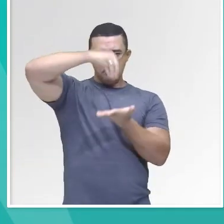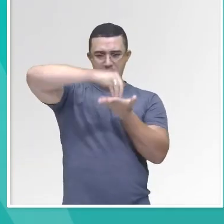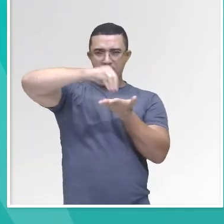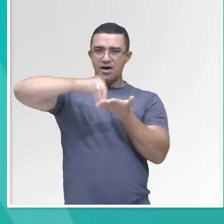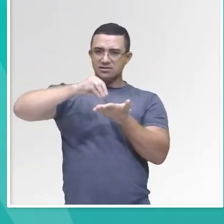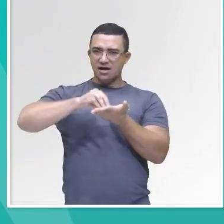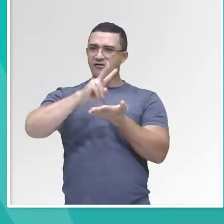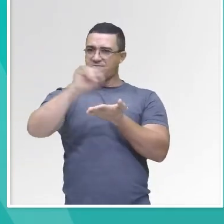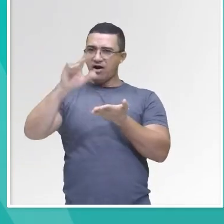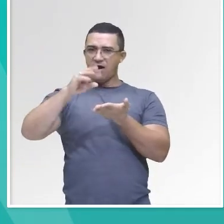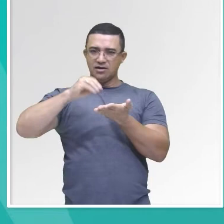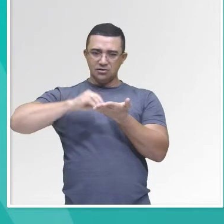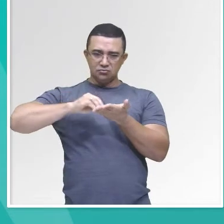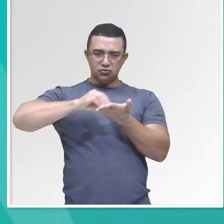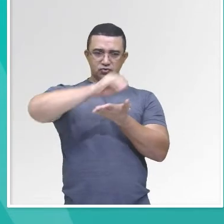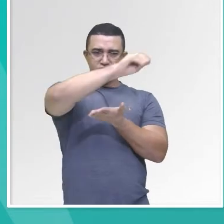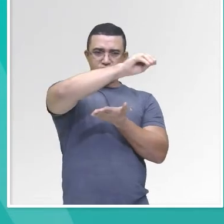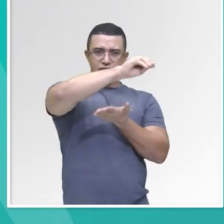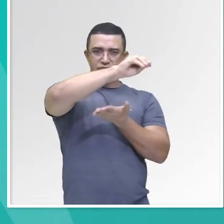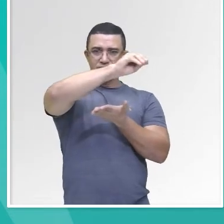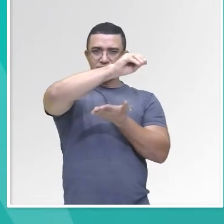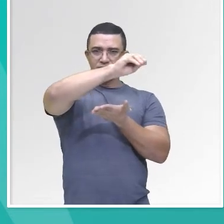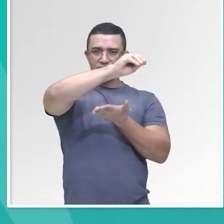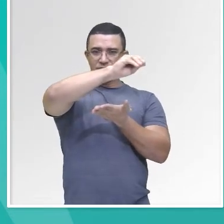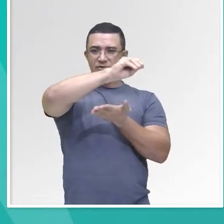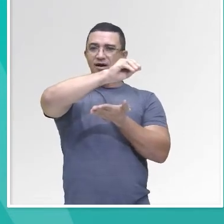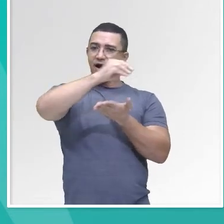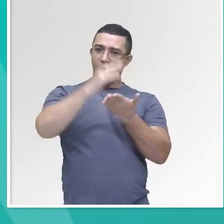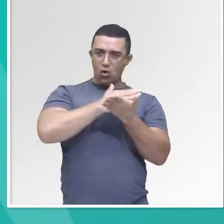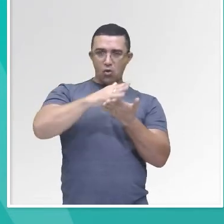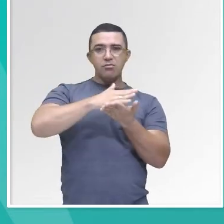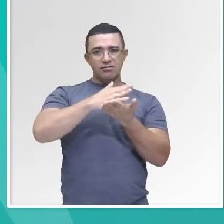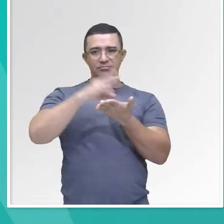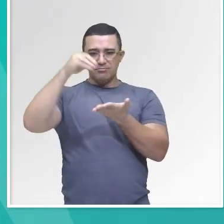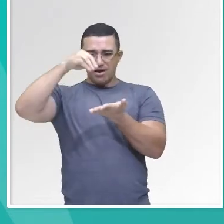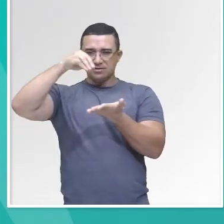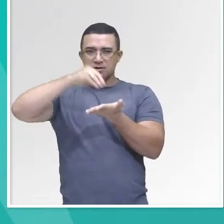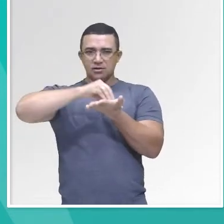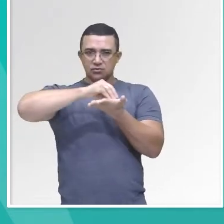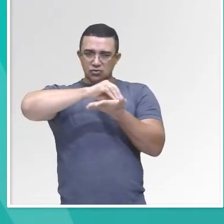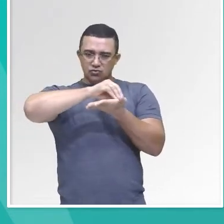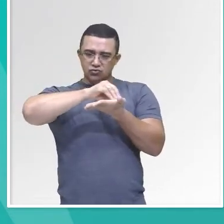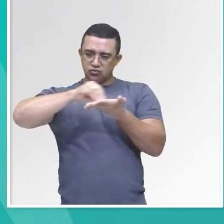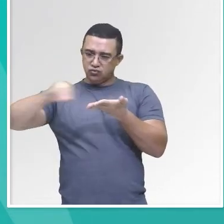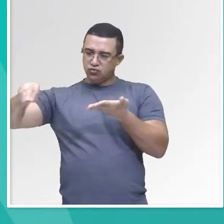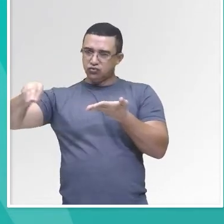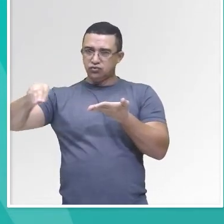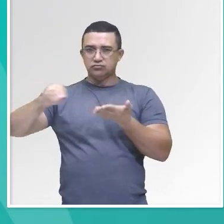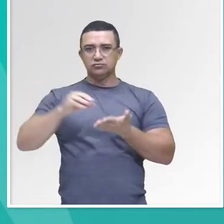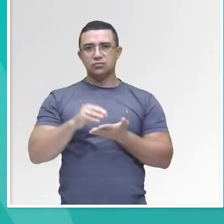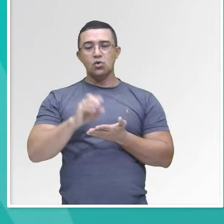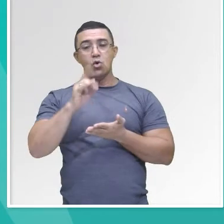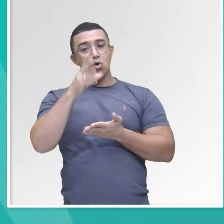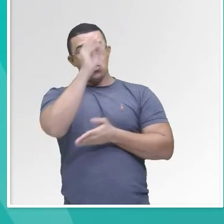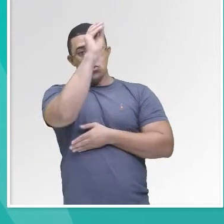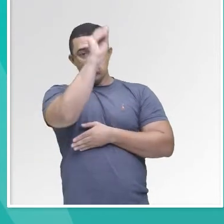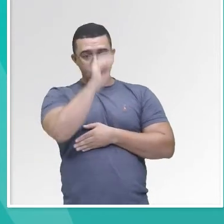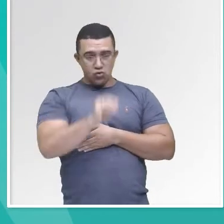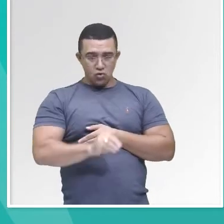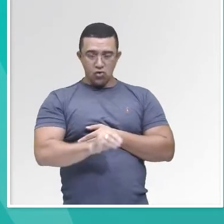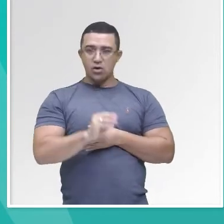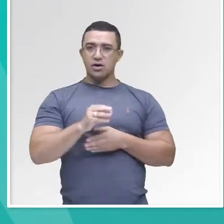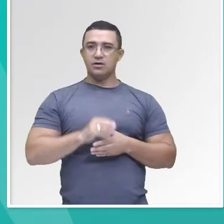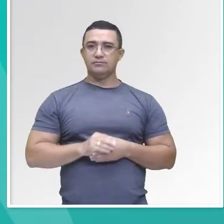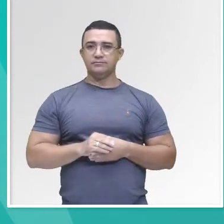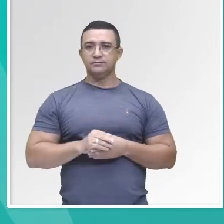na horizontal, no caso aqui, nas filas, vão se movimentar nas colunas e